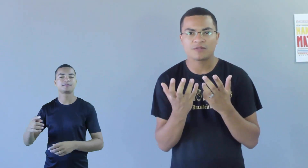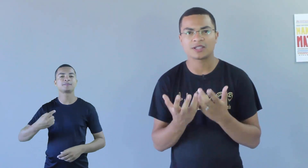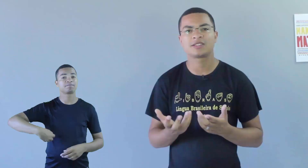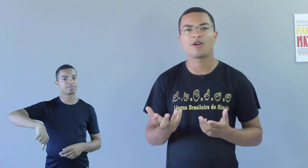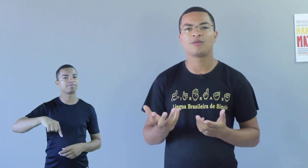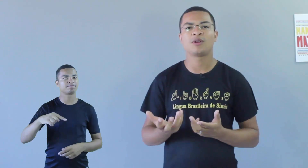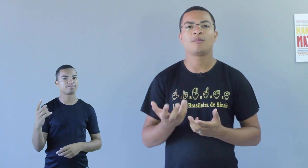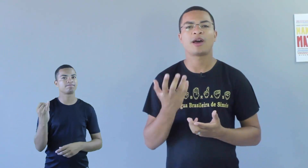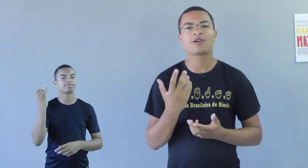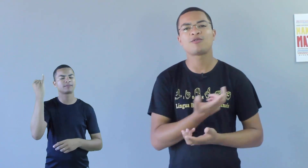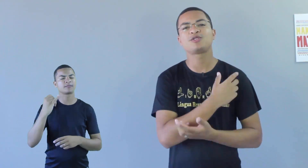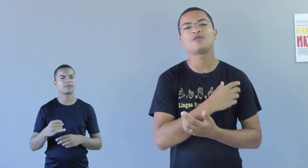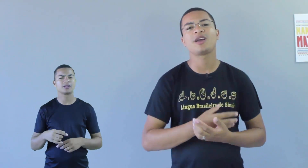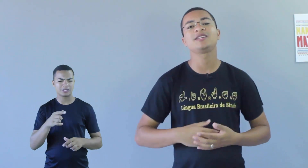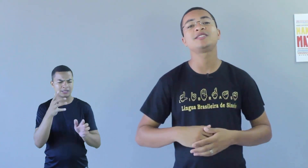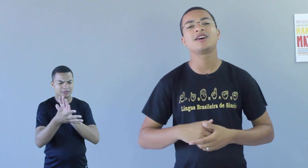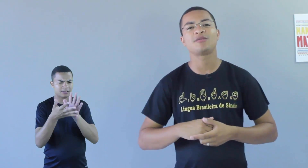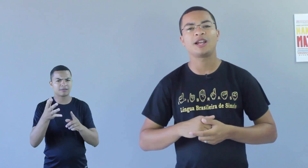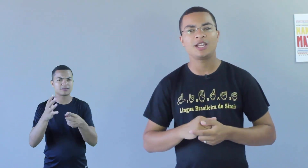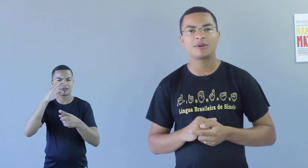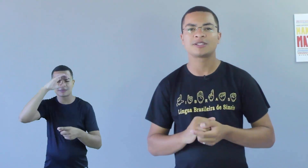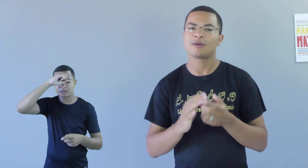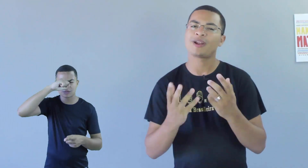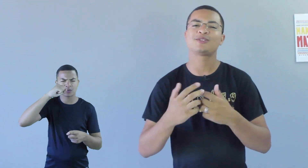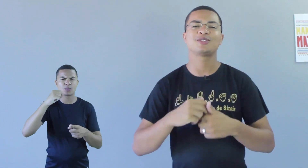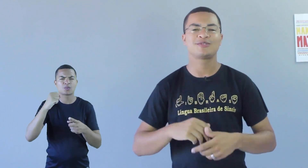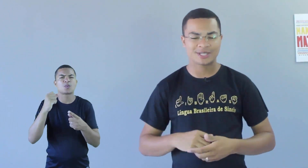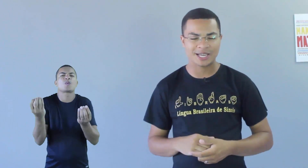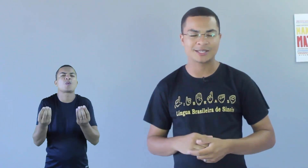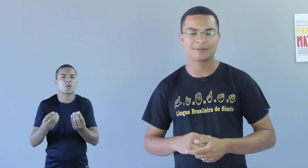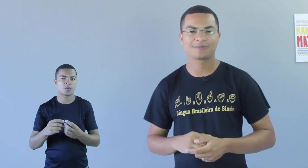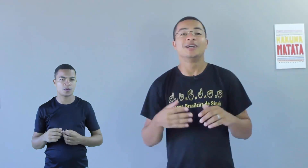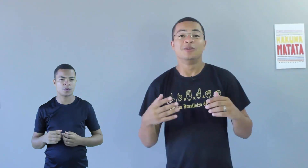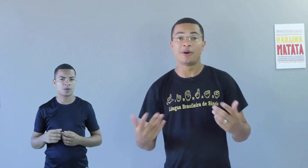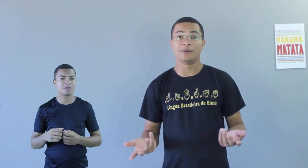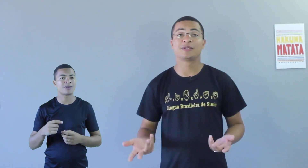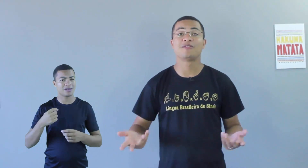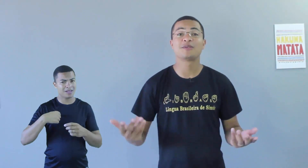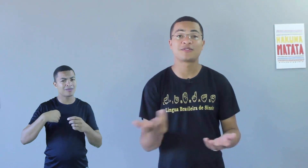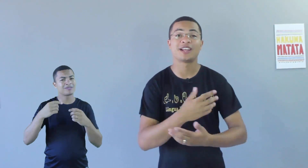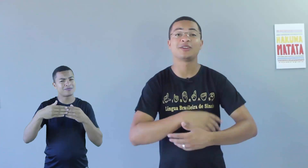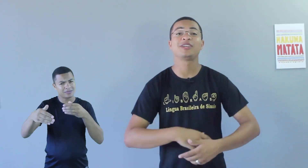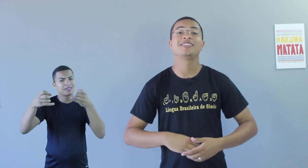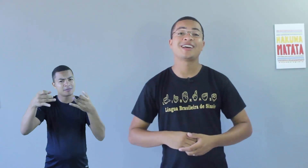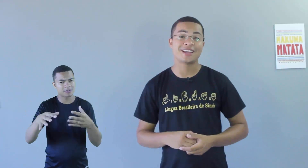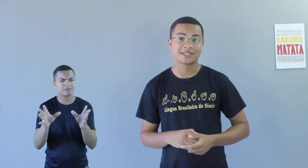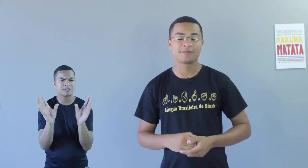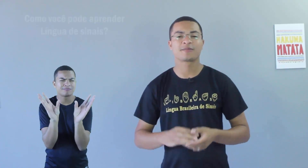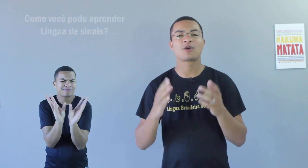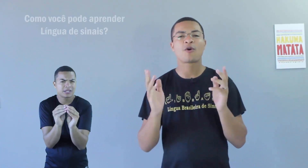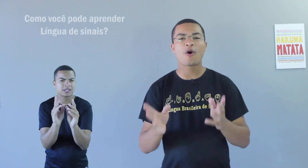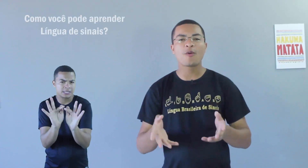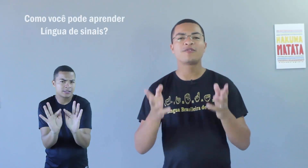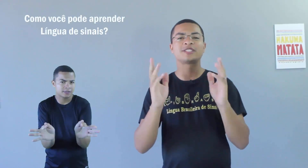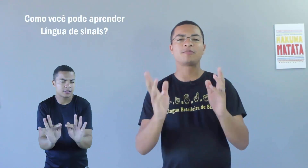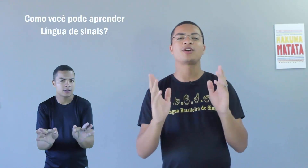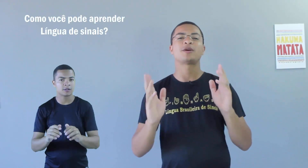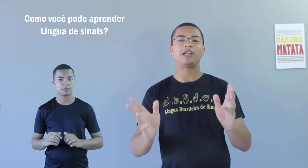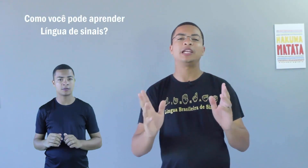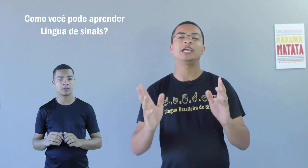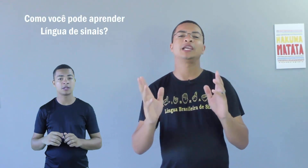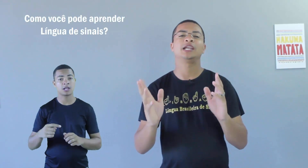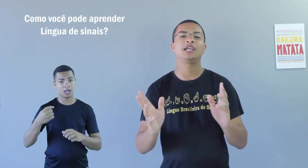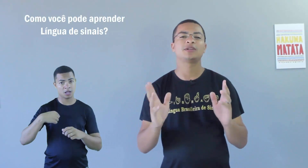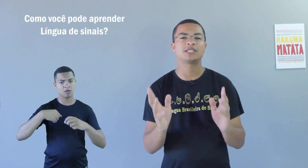muita motivação para continuar ensinando a Libras para todos vocês. Bom, então vamos falar do que interessa. Como você